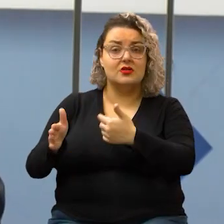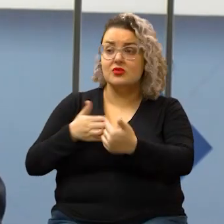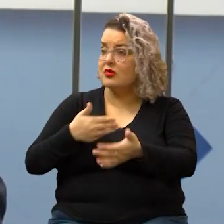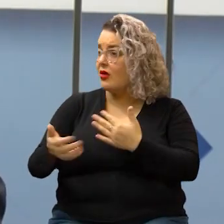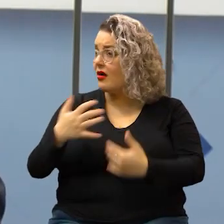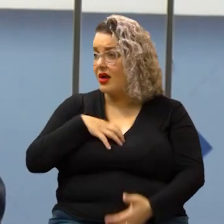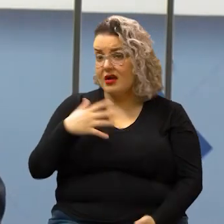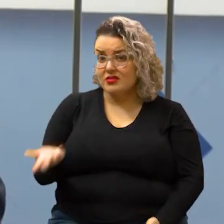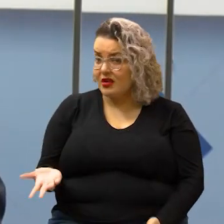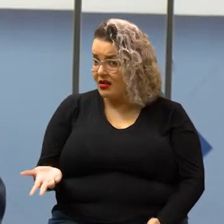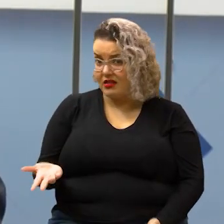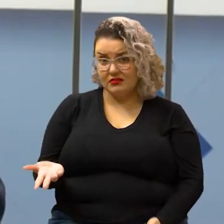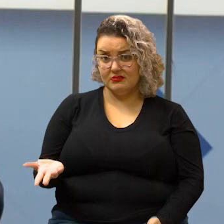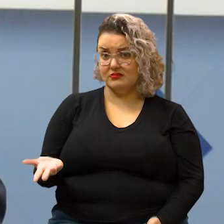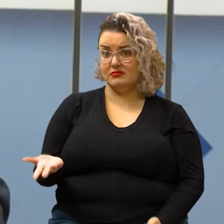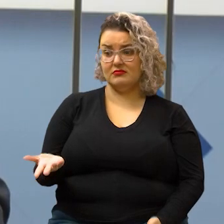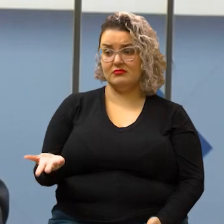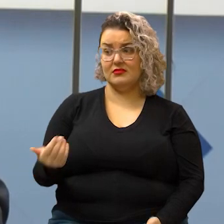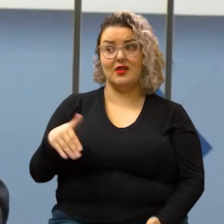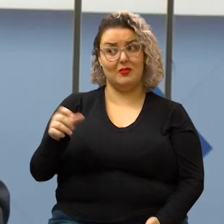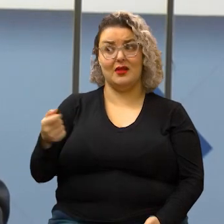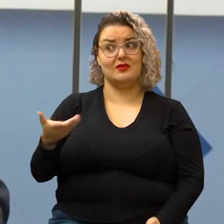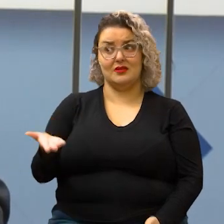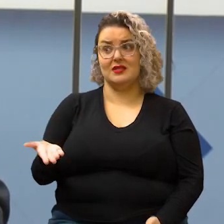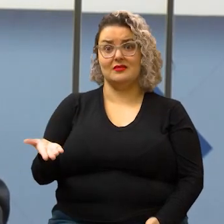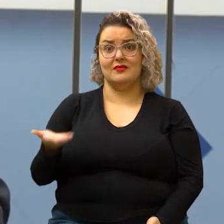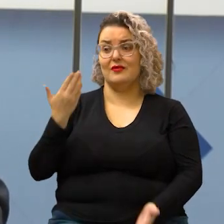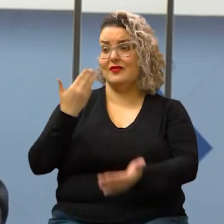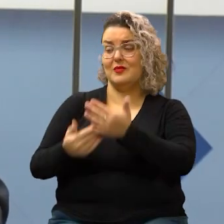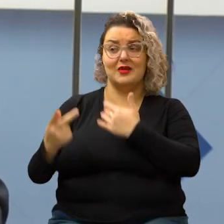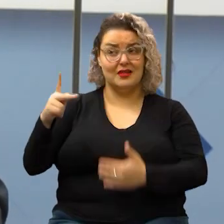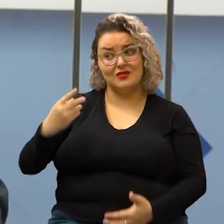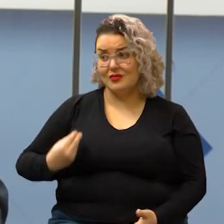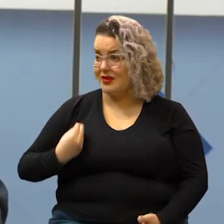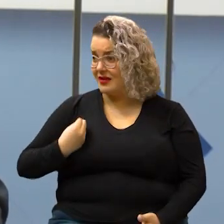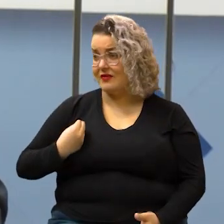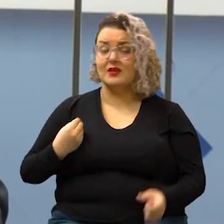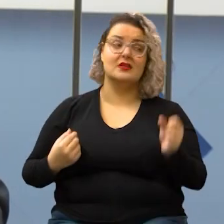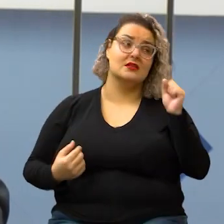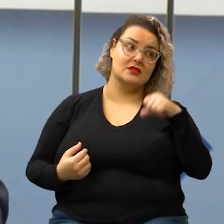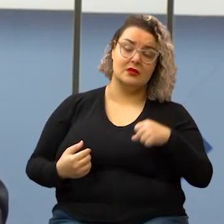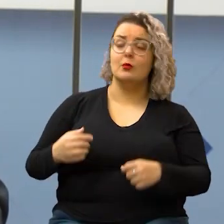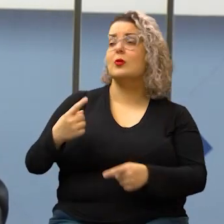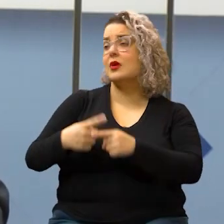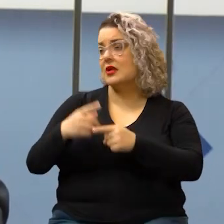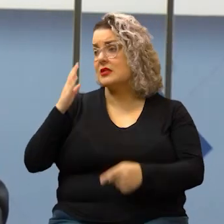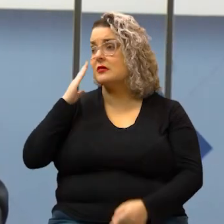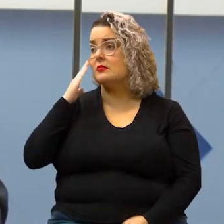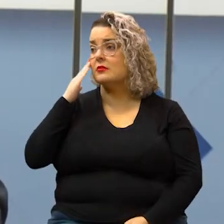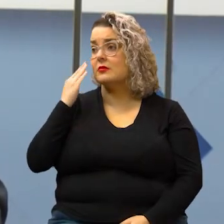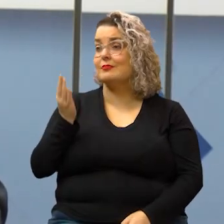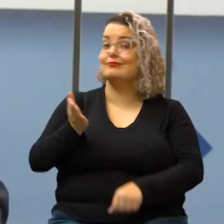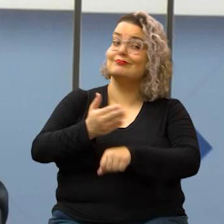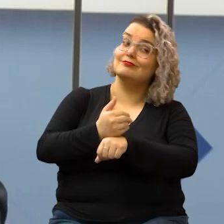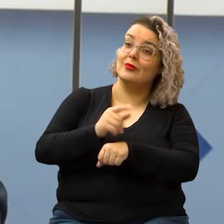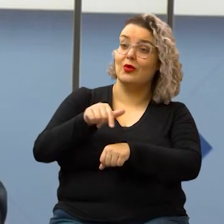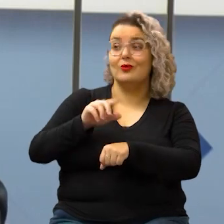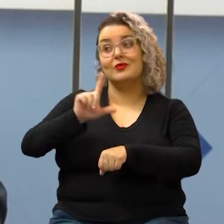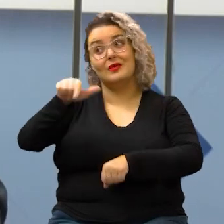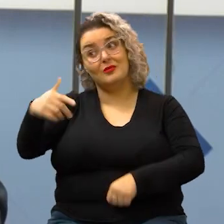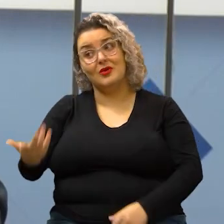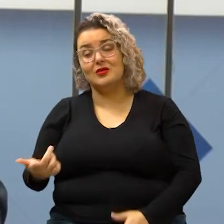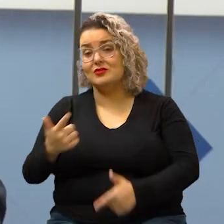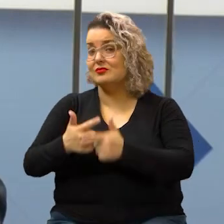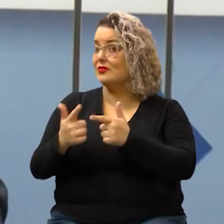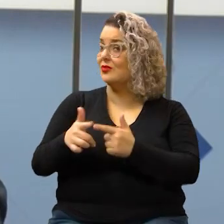forma. E mais do que isso, você vai perder a sua vida. Sim. Porque a gente sabe que mais cedo ou mais tarde, os problemas de